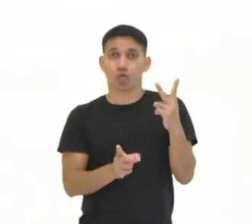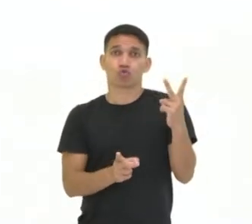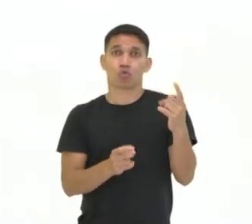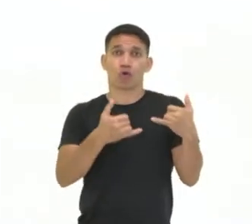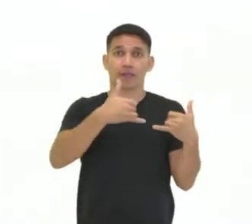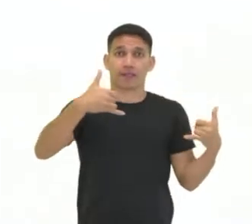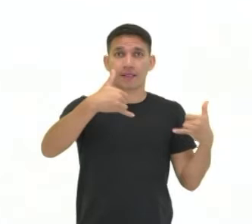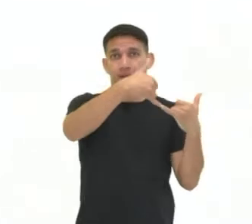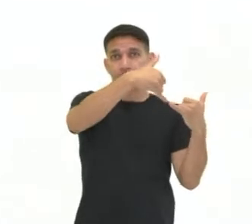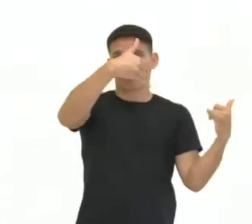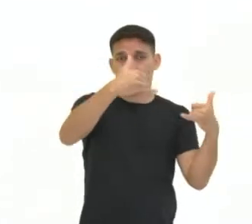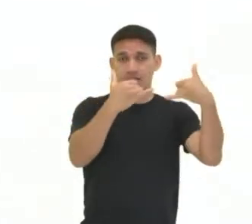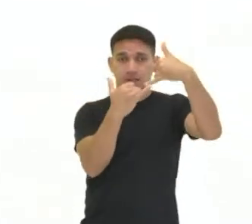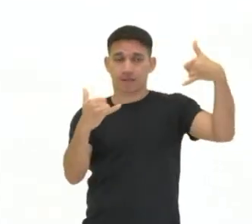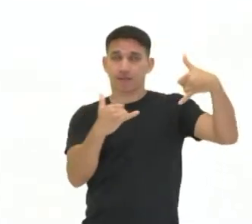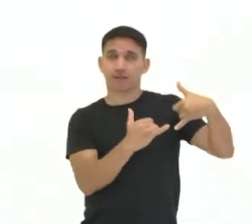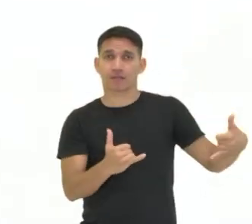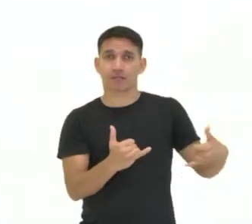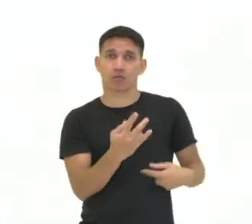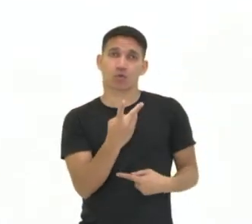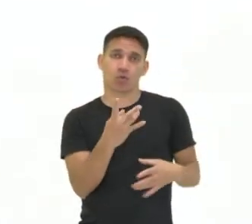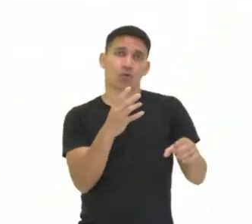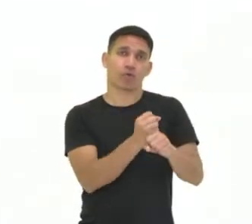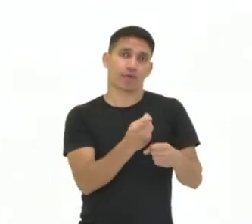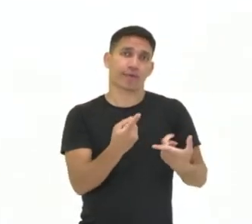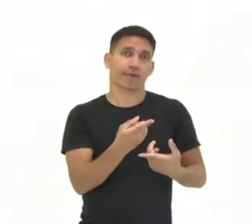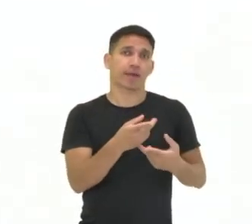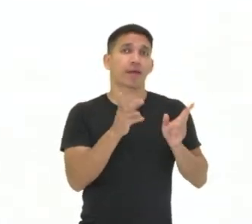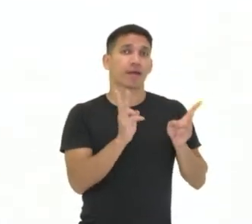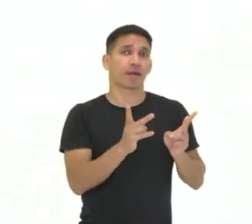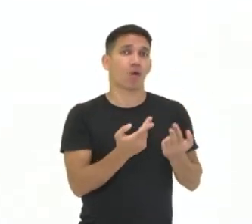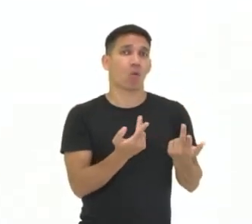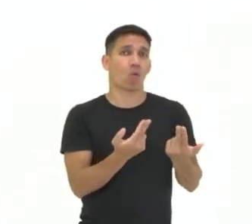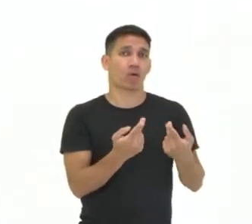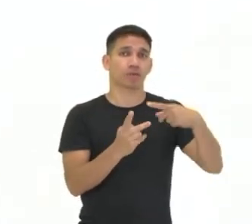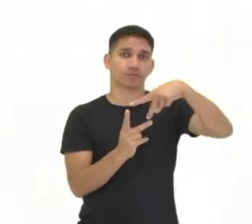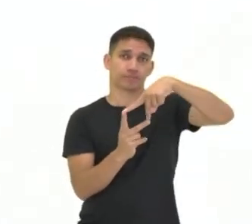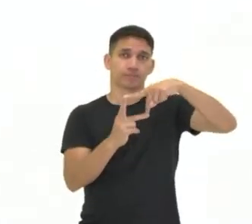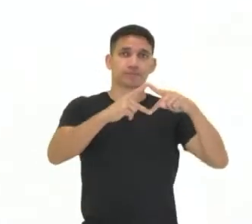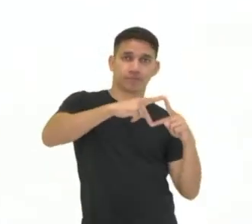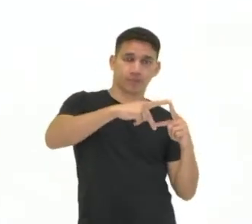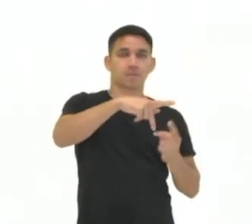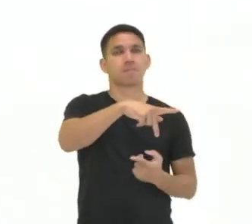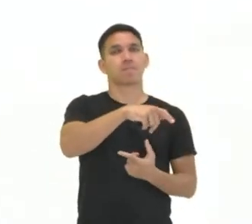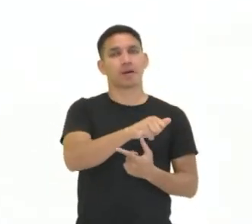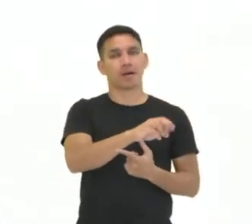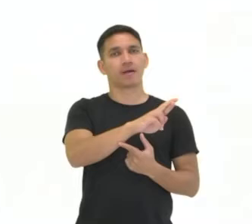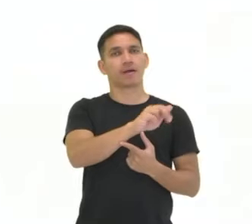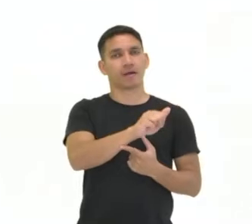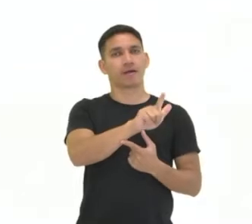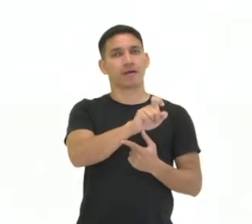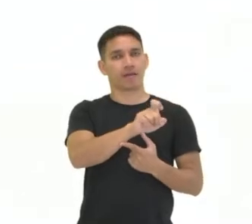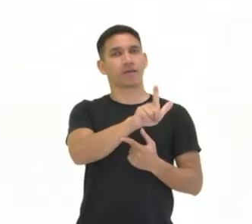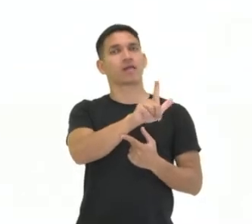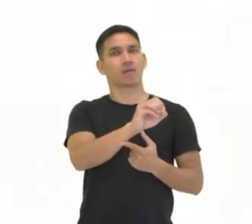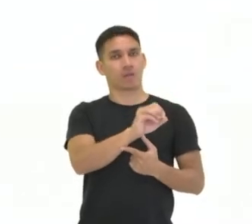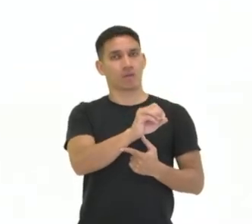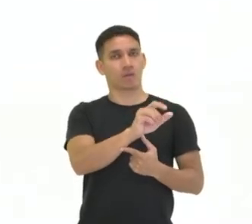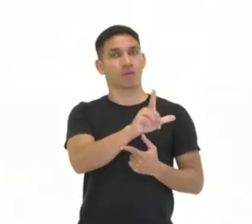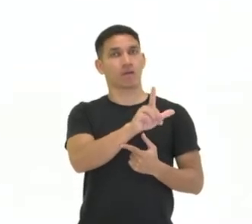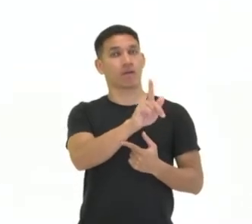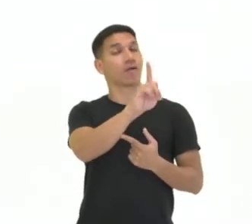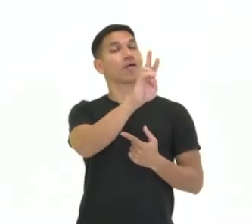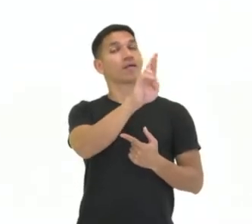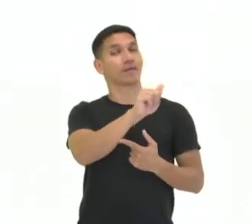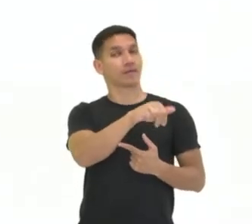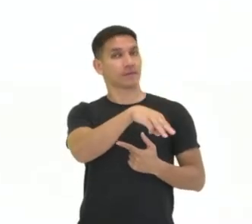ele tem 2 pares de lados paralelos, nós já conversamos sobre isso. O que ele vai ser? Paralelogramo. Então a figura A é